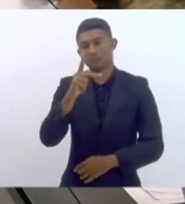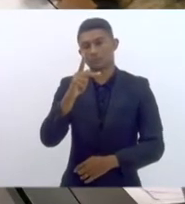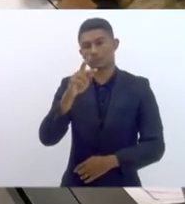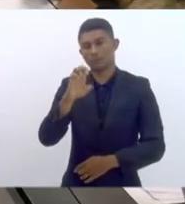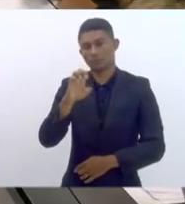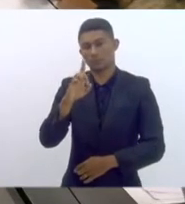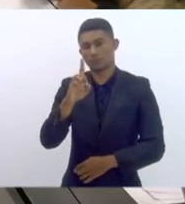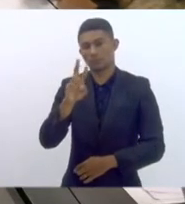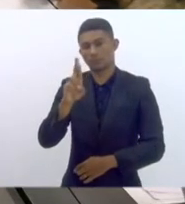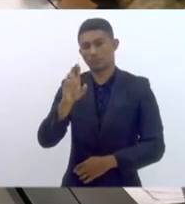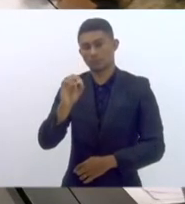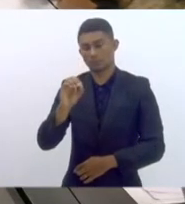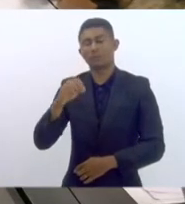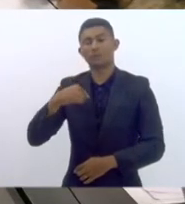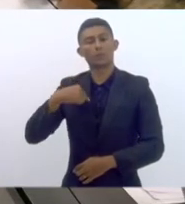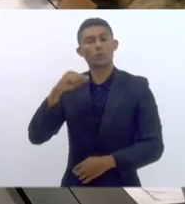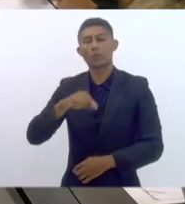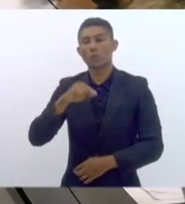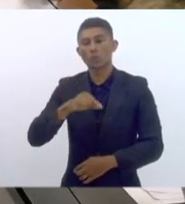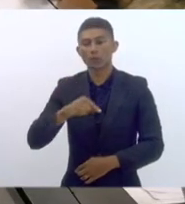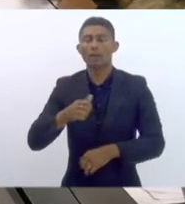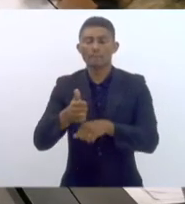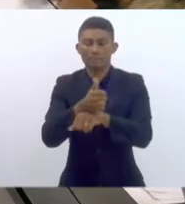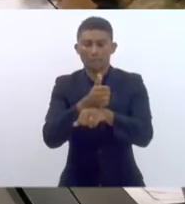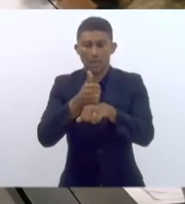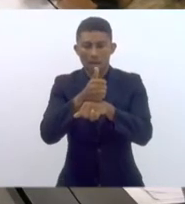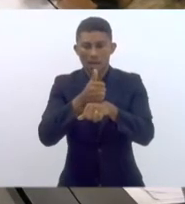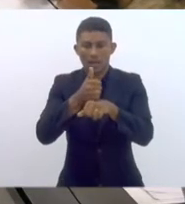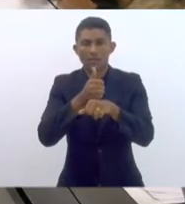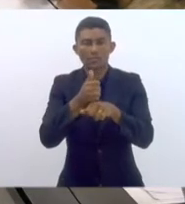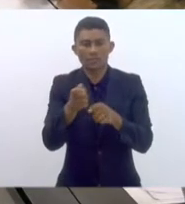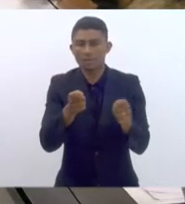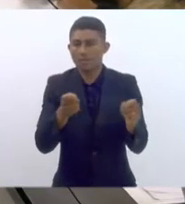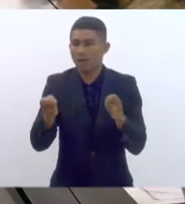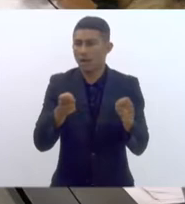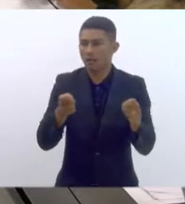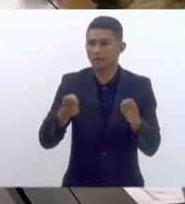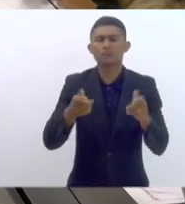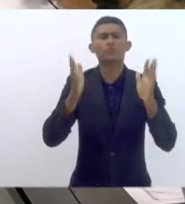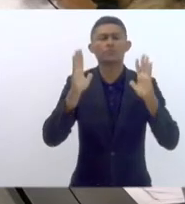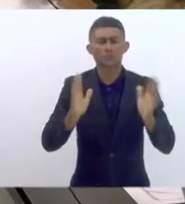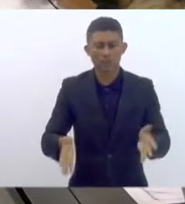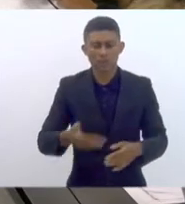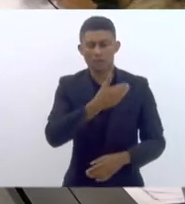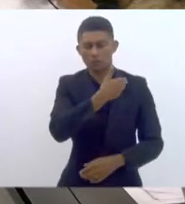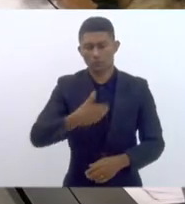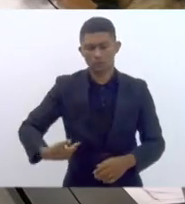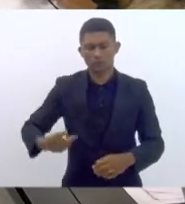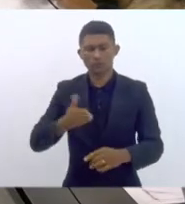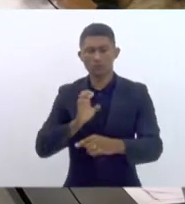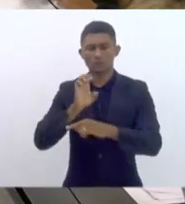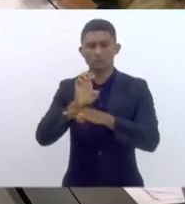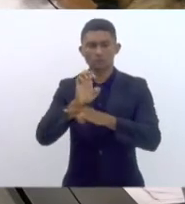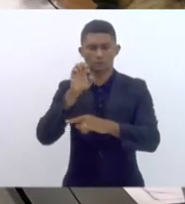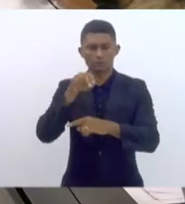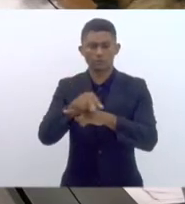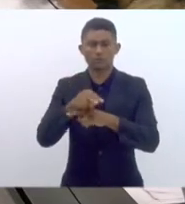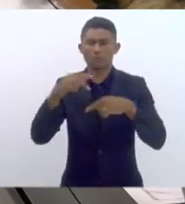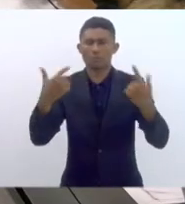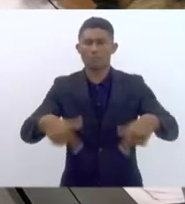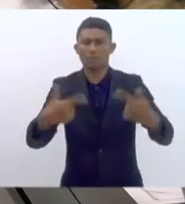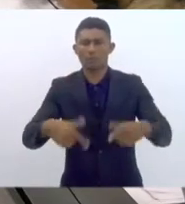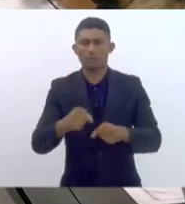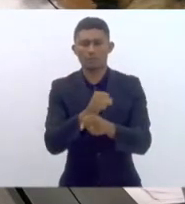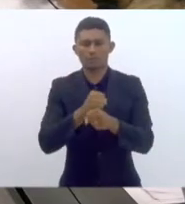servidor da carreira de especialista em finanças públicas. Trabalho no Estado já há 10 anos. Recentemente, foi